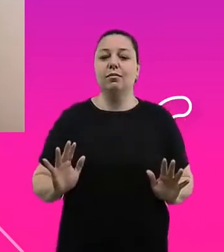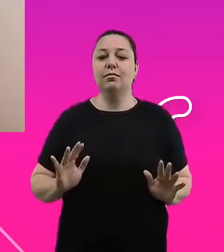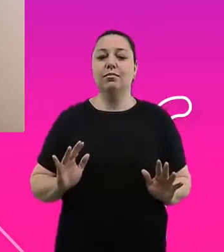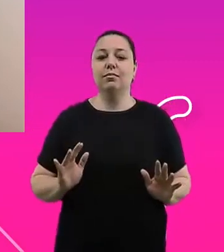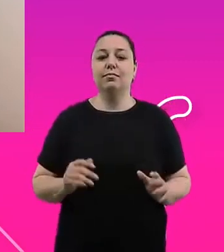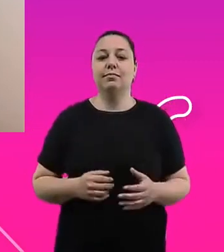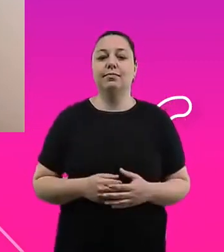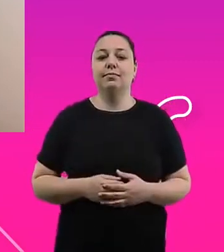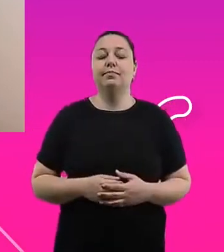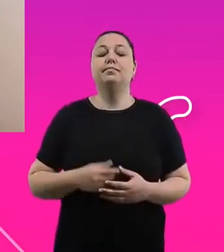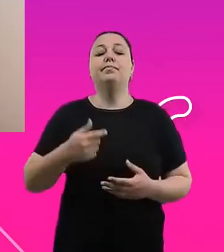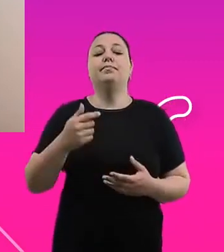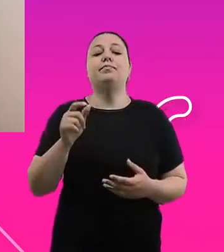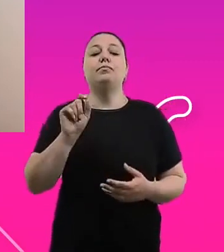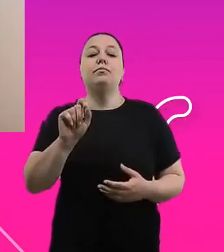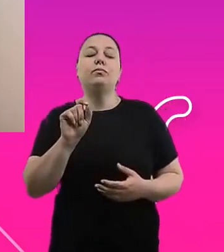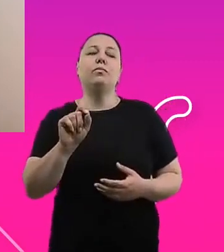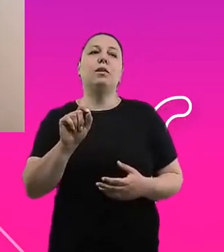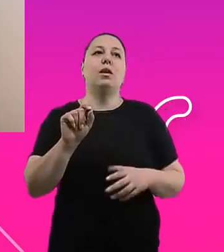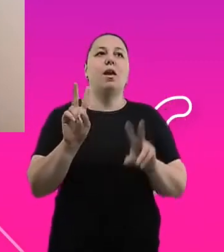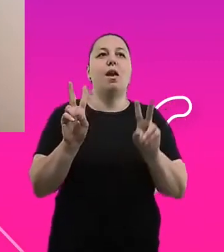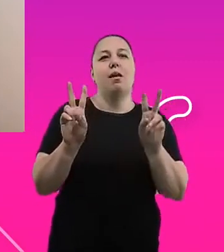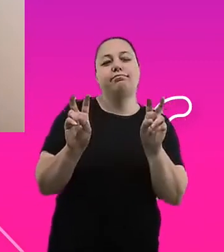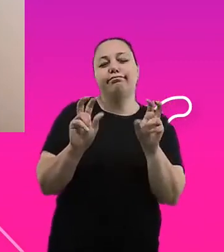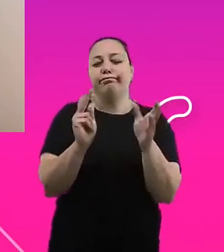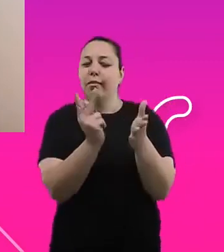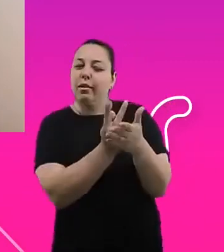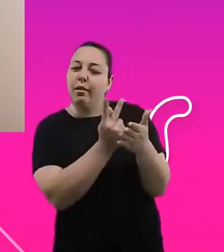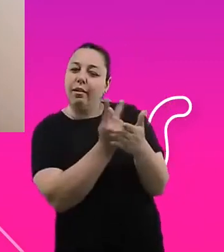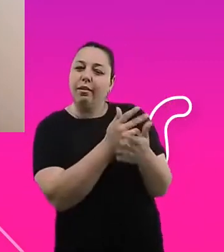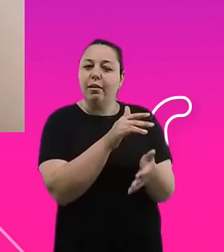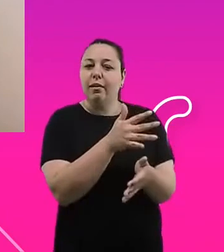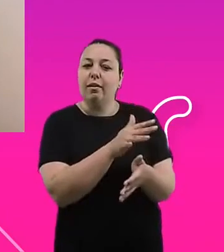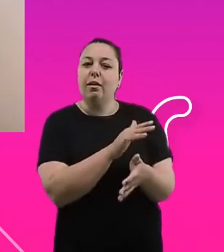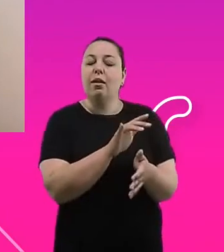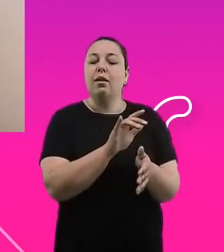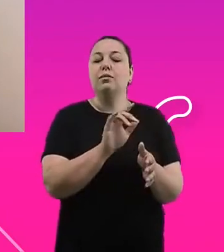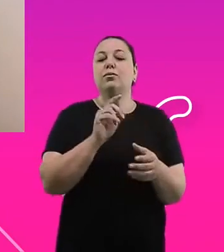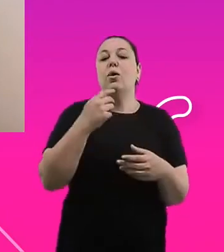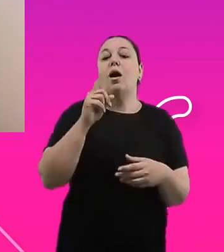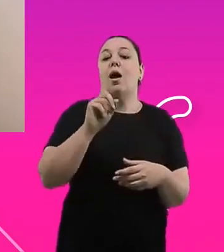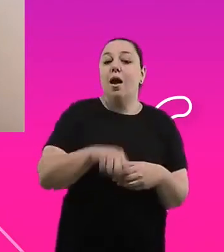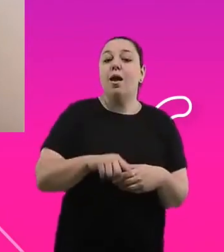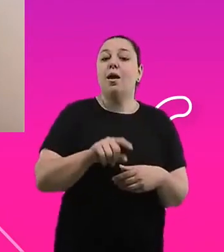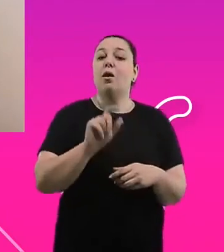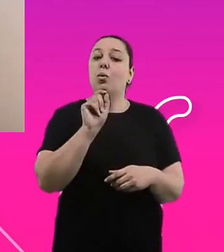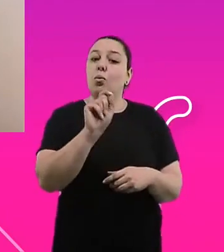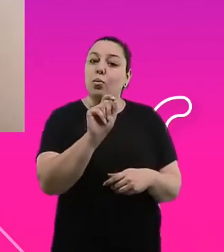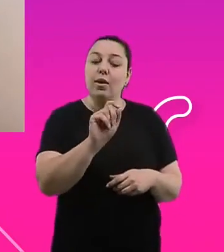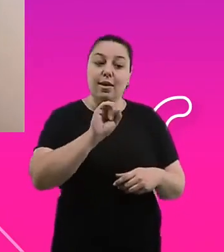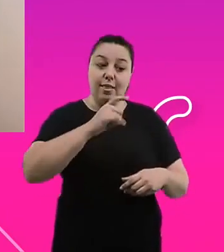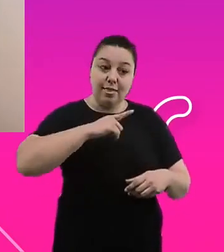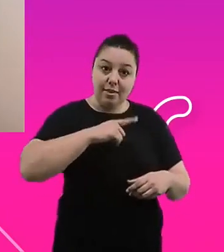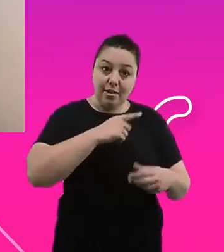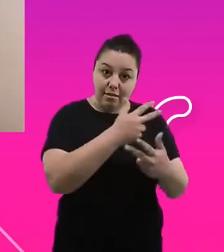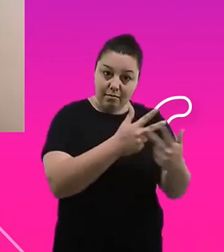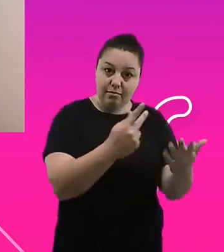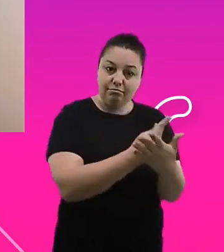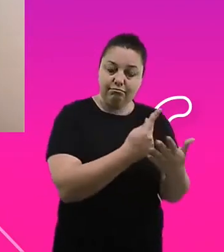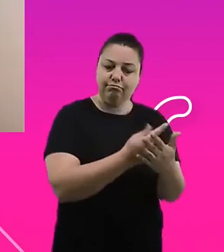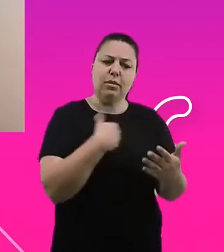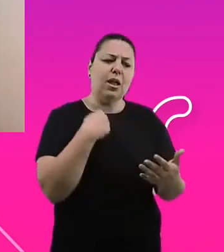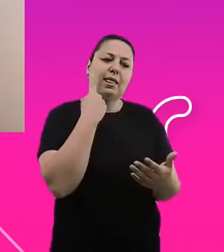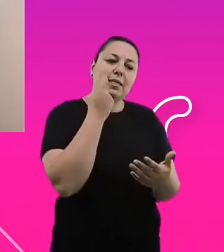que é errado ou o que faz mal é que deveria ser nomeado para a gente trazer para a luz e mostrar. Isso não está interessante, isso está